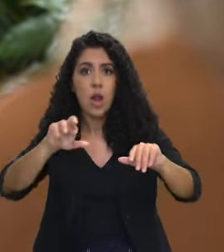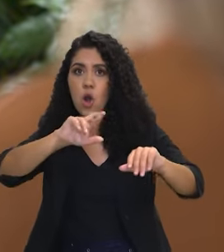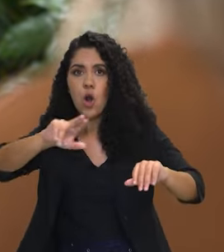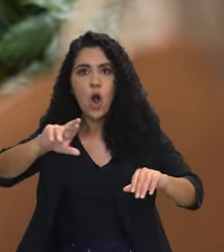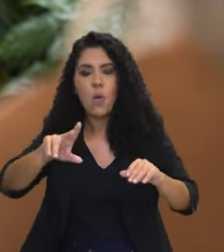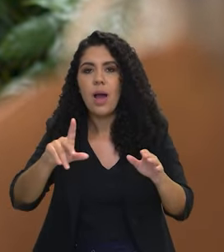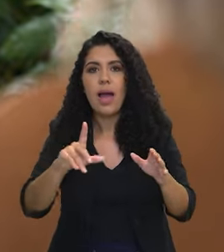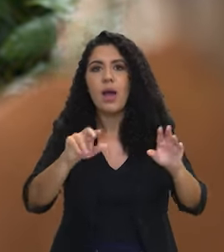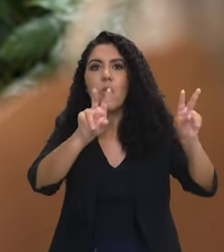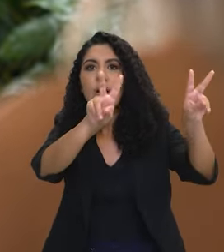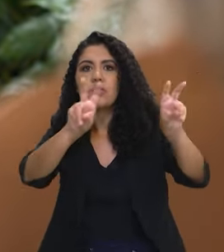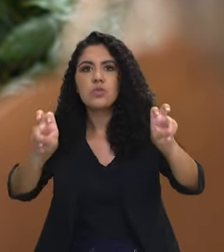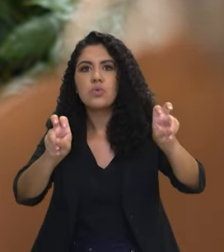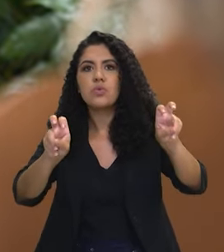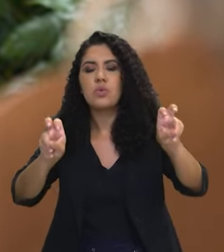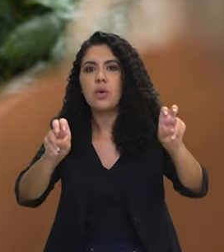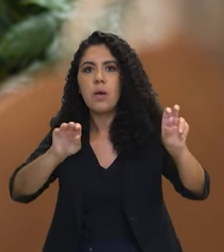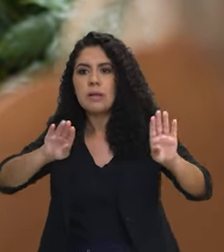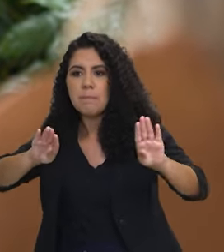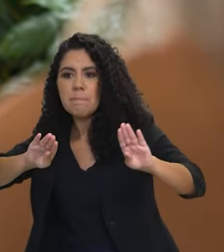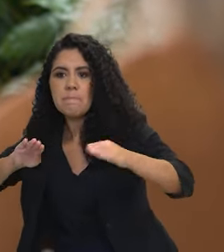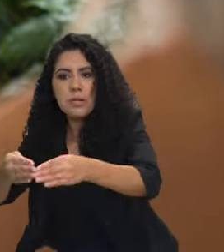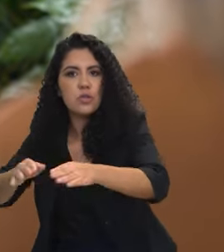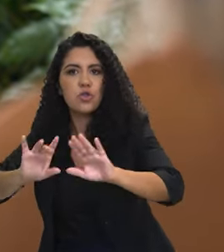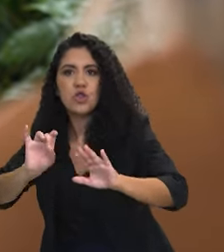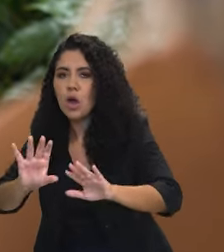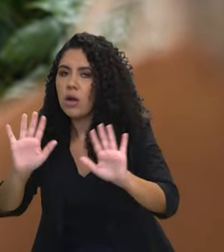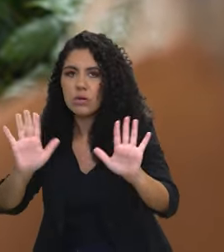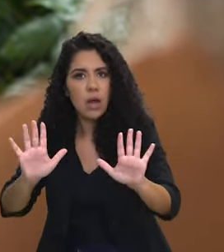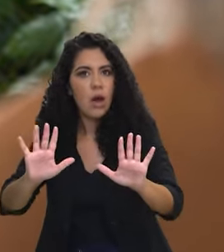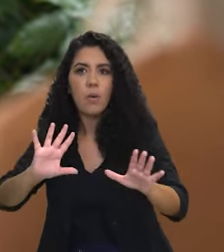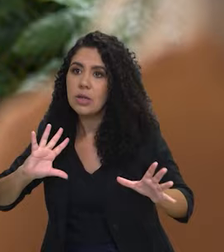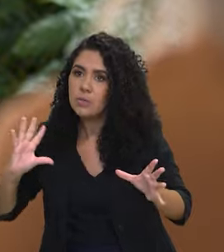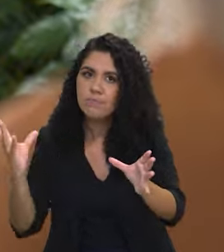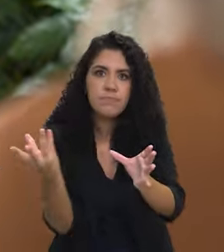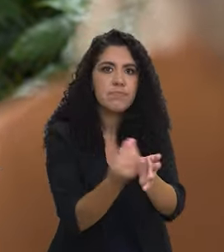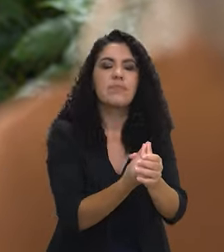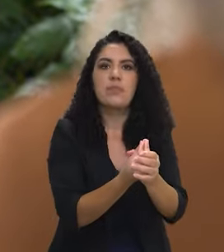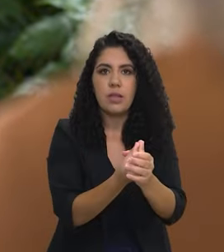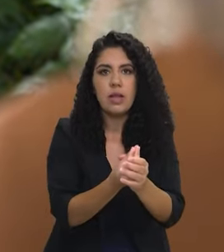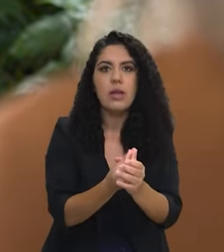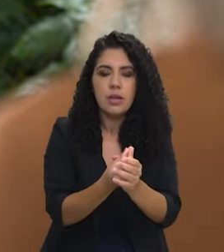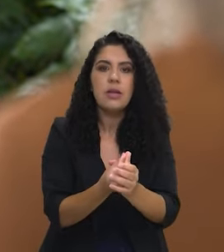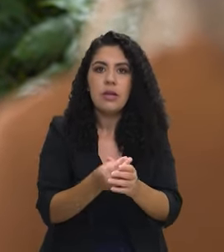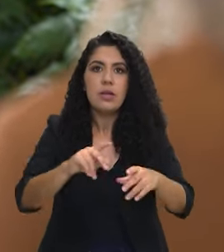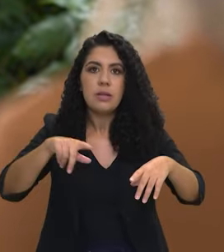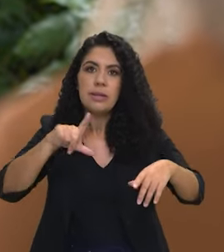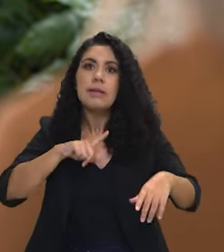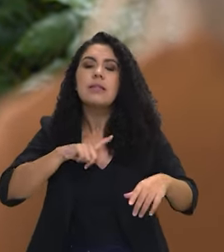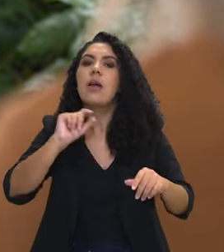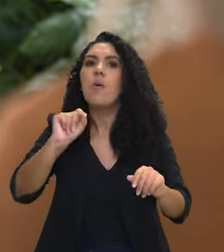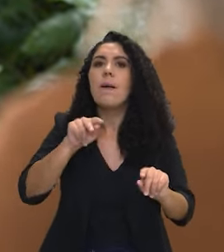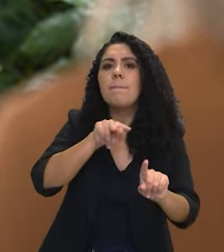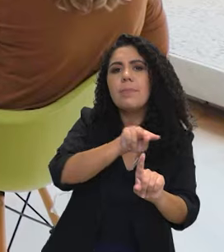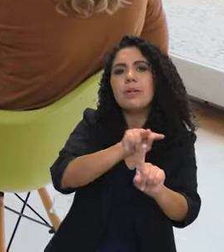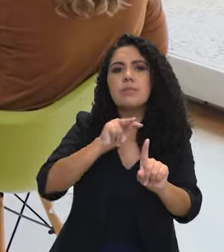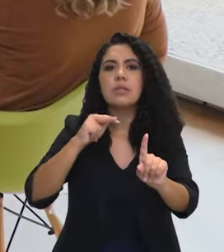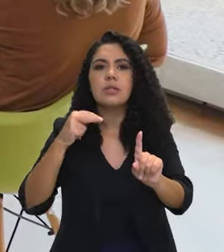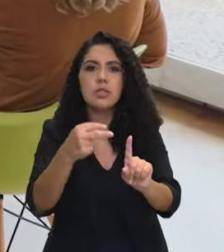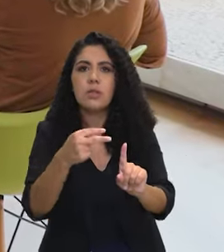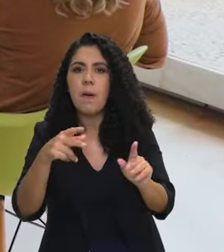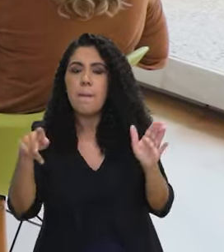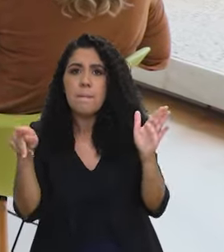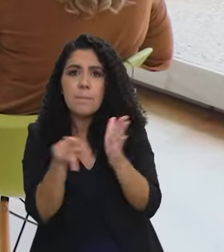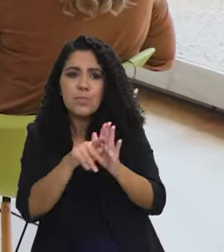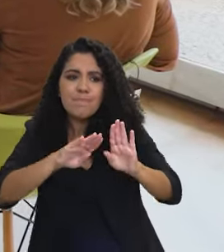que atravessa todos os outros assuntos. E é assim que o Brasil encara. E encara numa perspectiva muito particular. E aí eu acho que